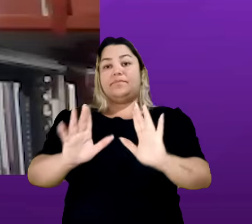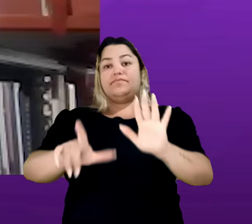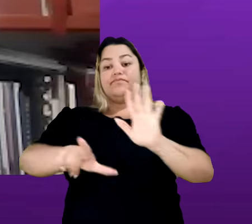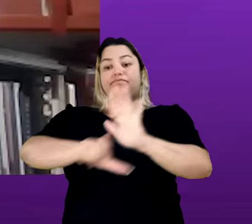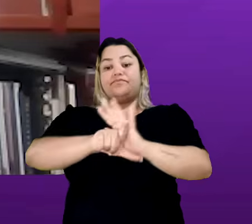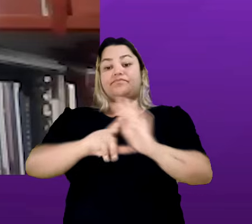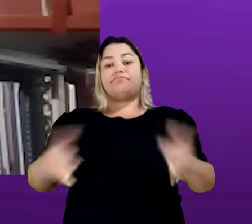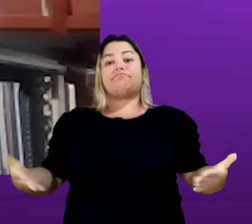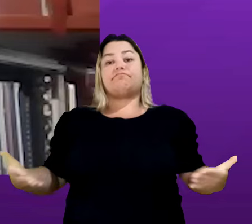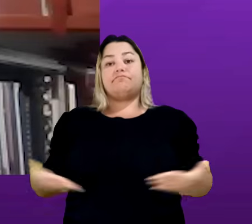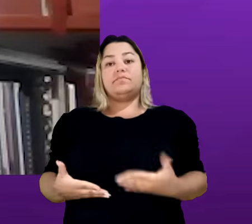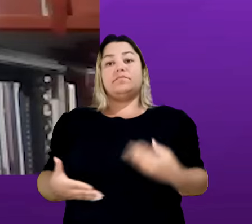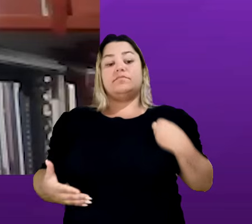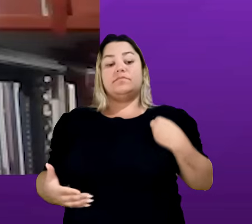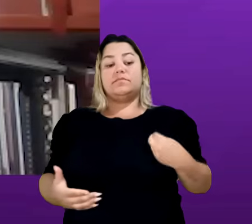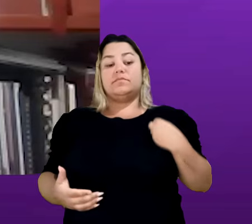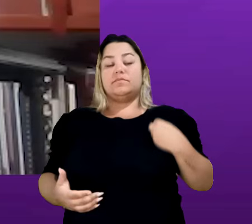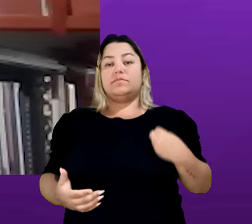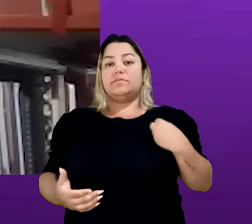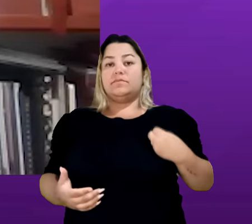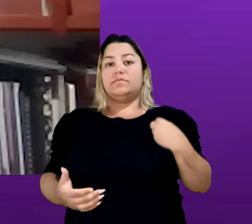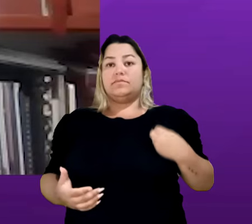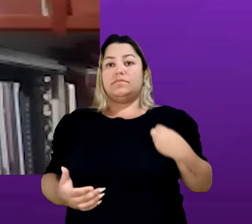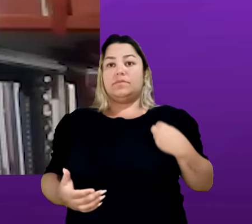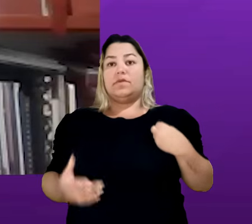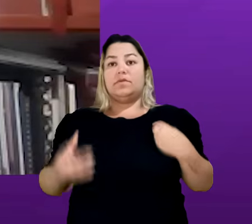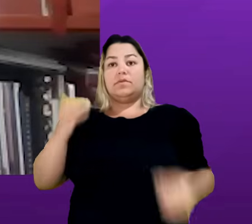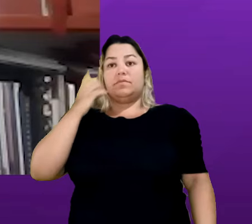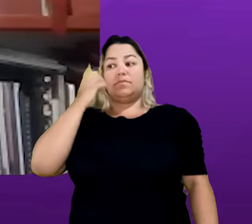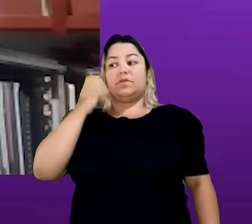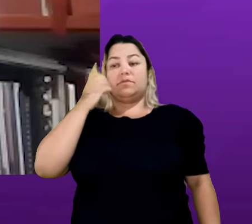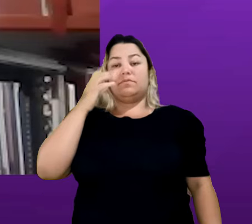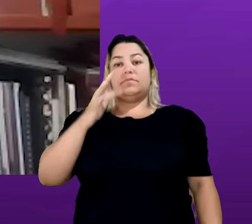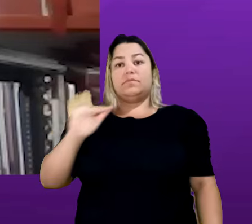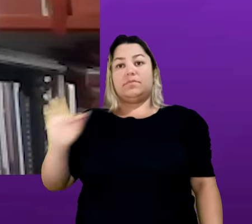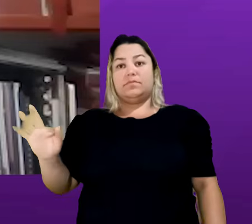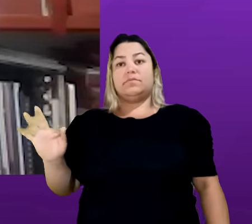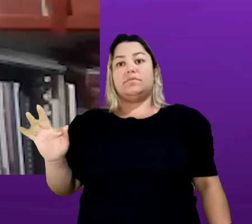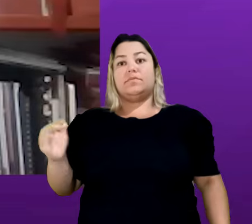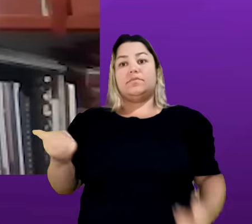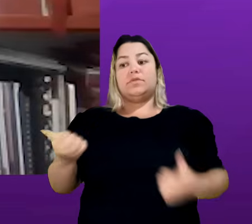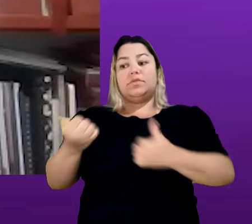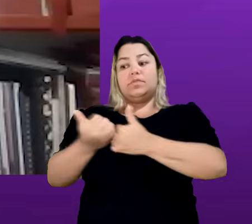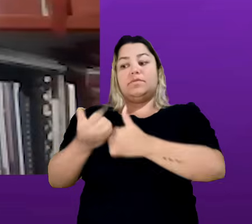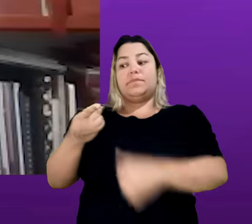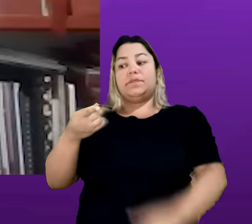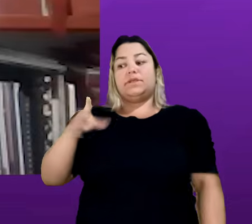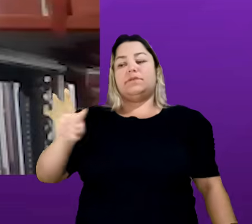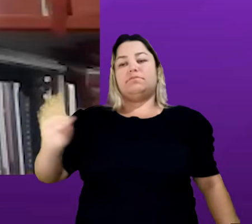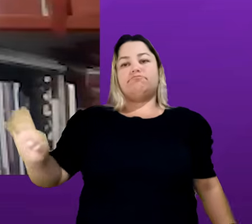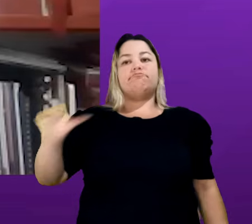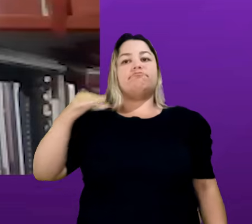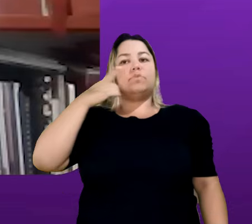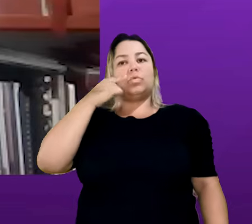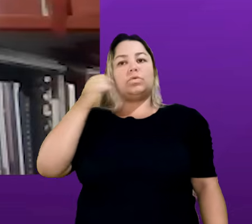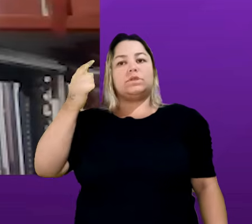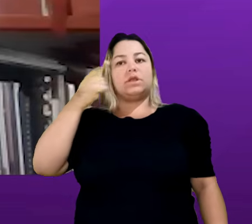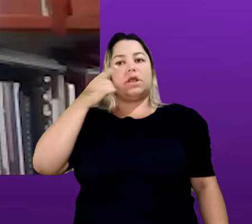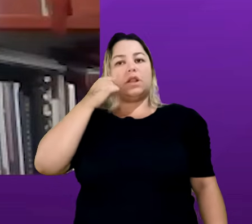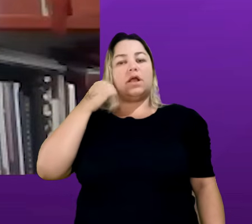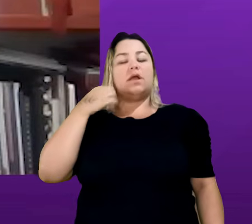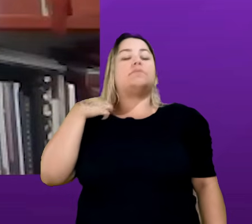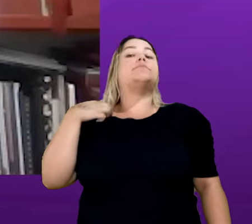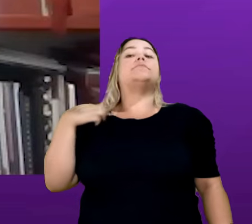estou como deputada federal suplente do PT do Ceará. Gosto muito de dizer dessa